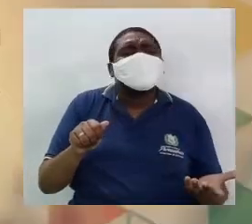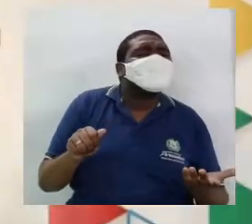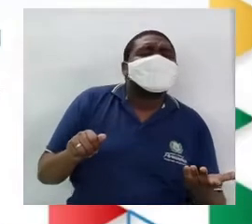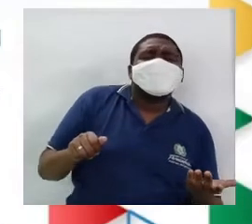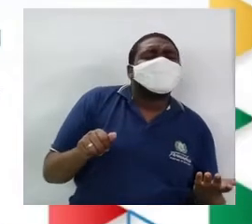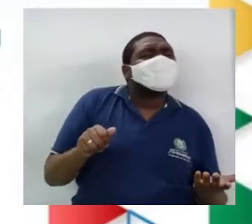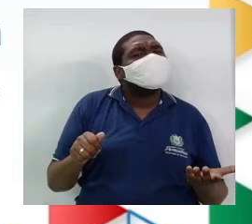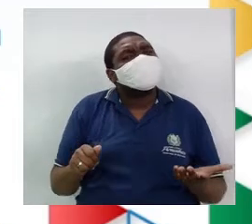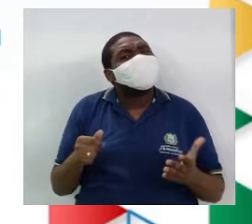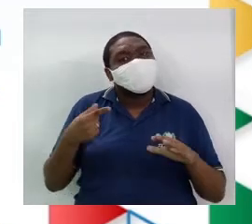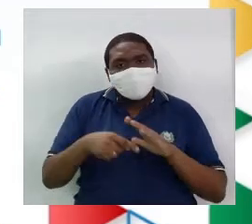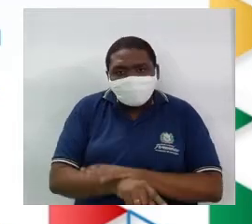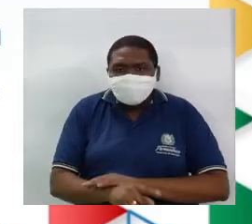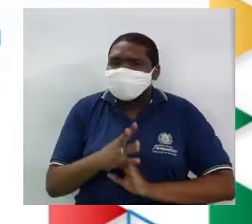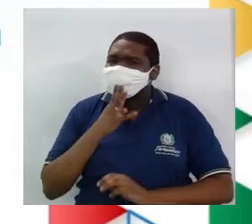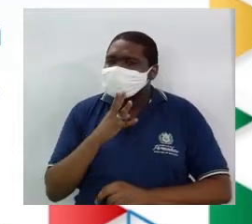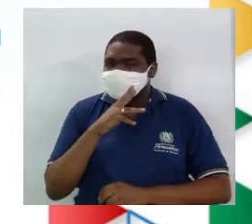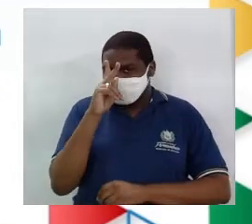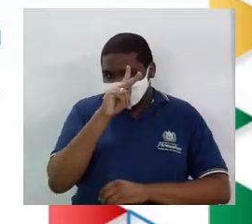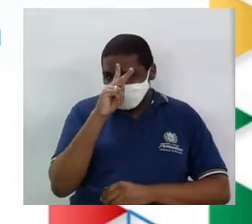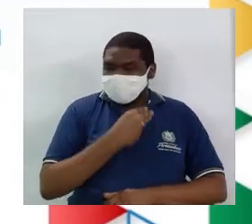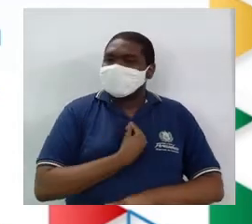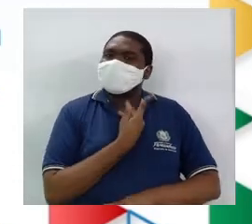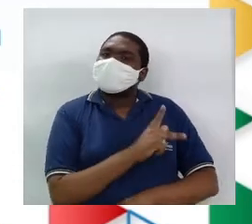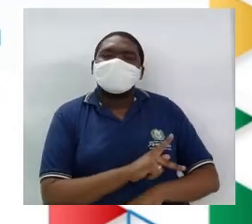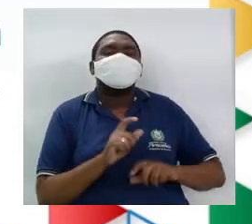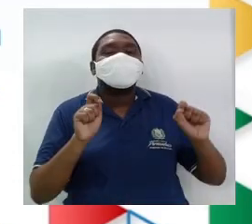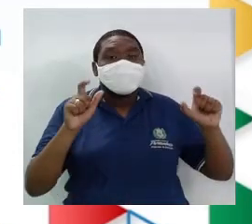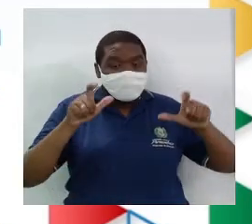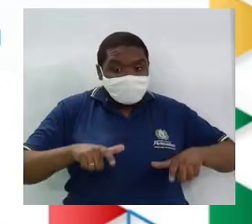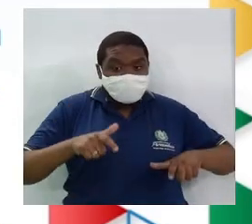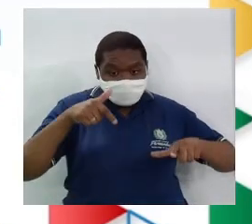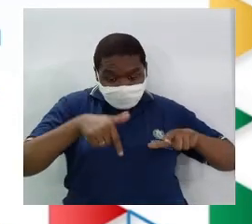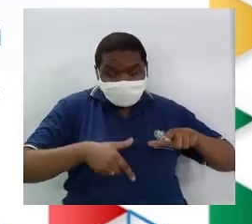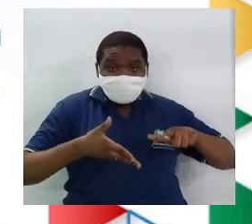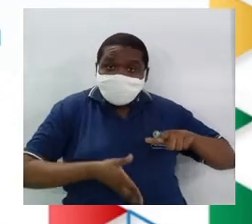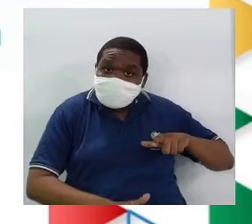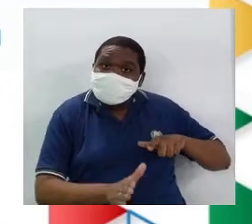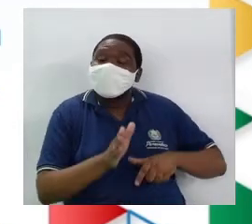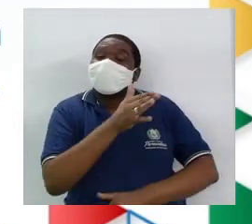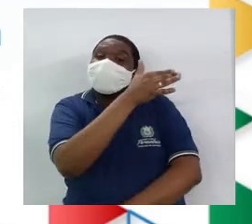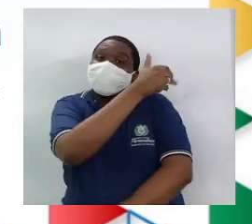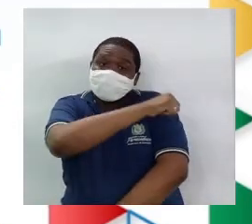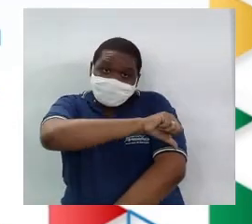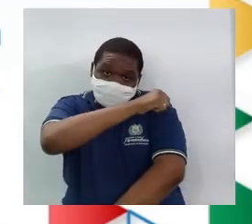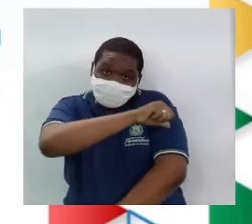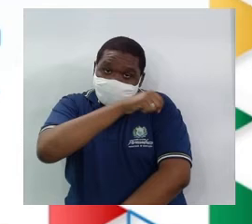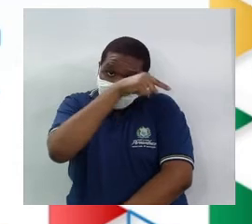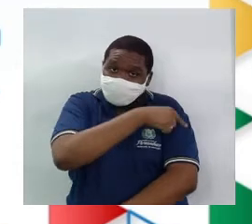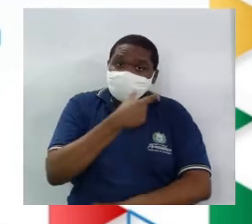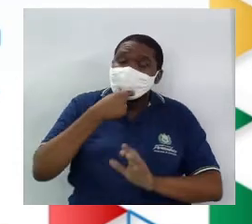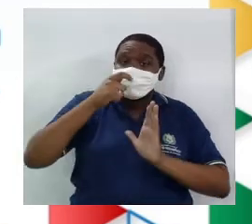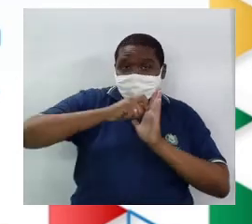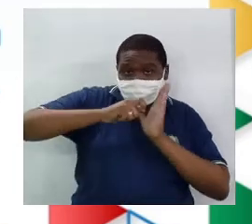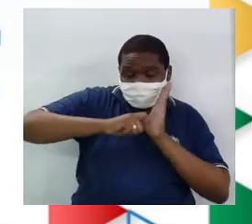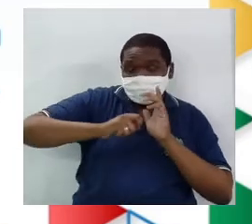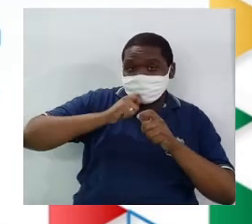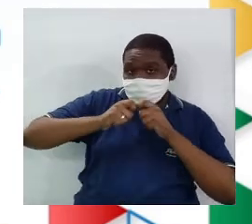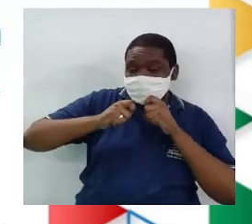tela, nós temos aqui, nasceu no Rio de Janeiro, em 2 de março de 41. Ele é escritor,